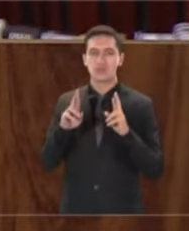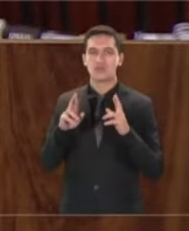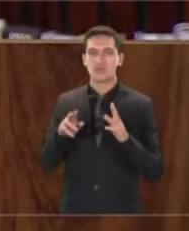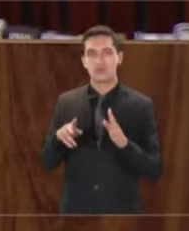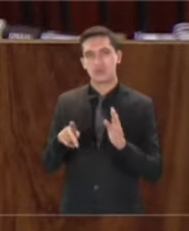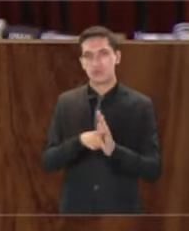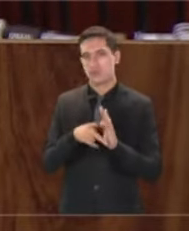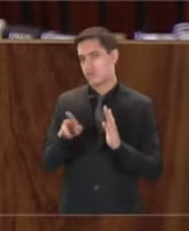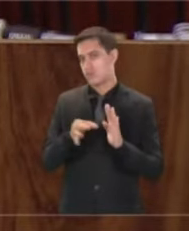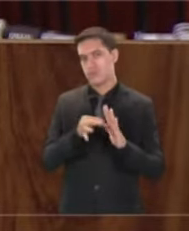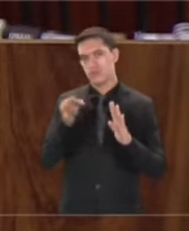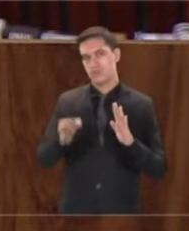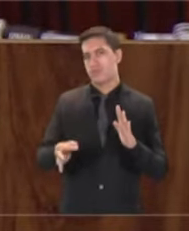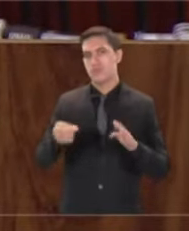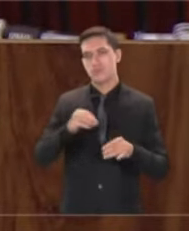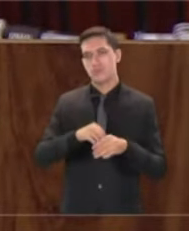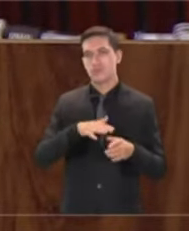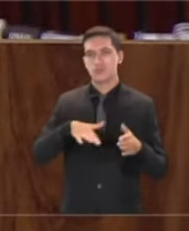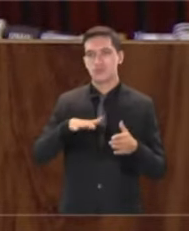opinião política, né,